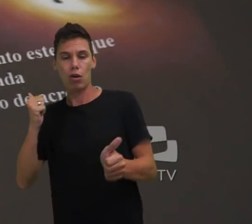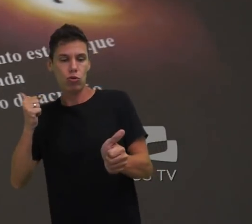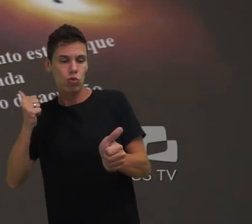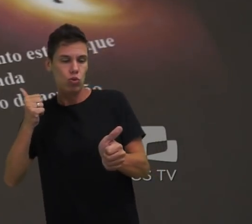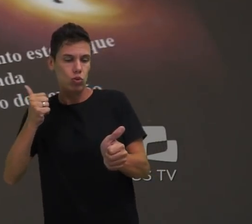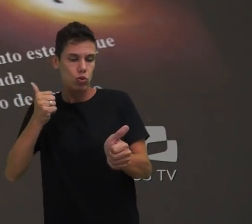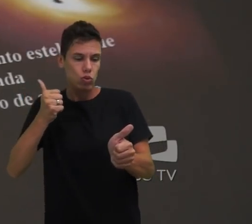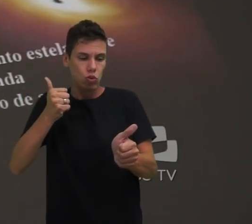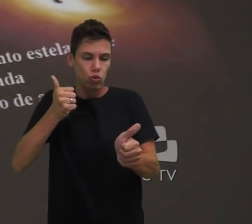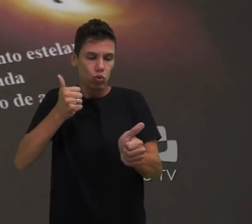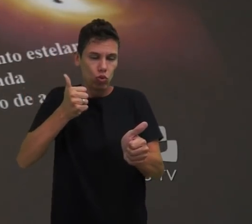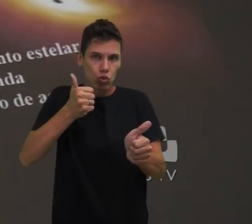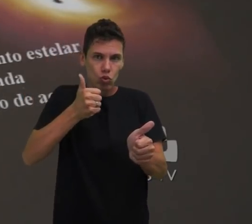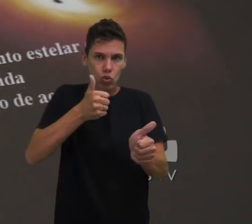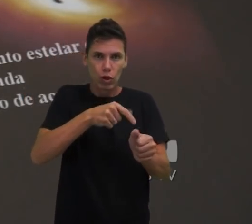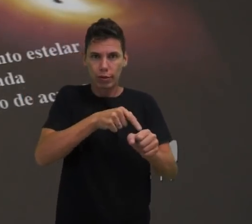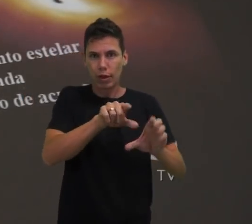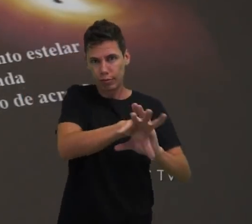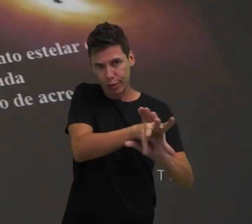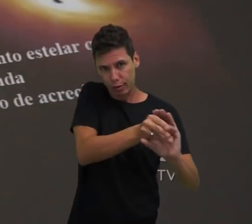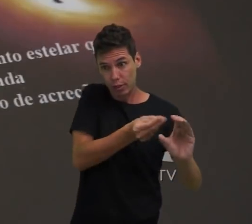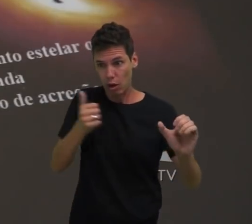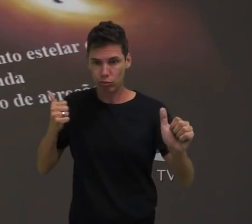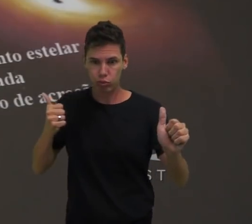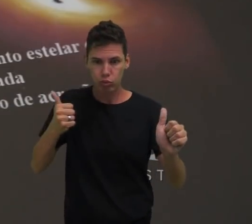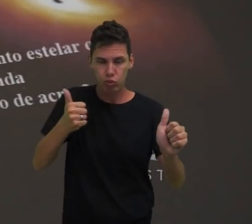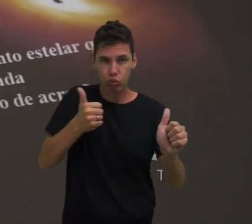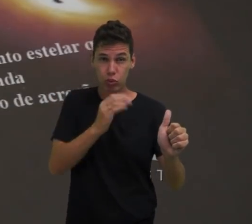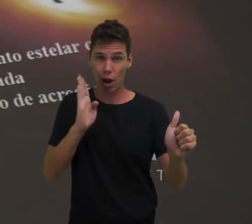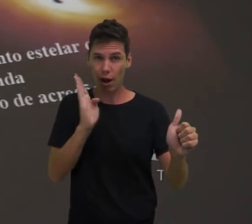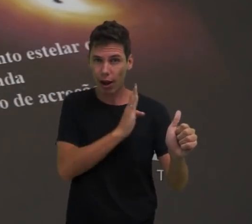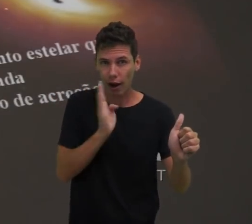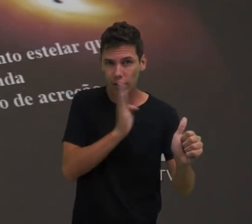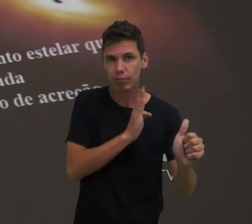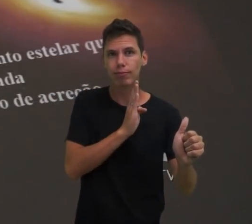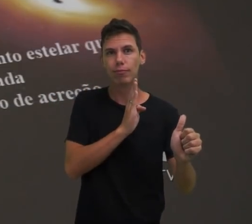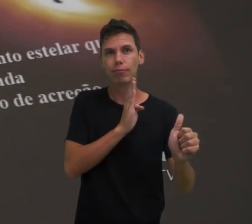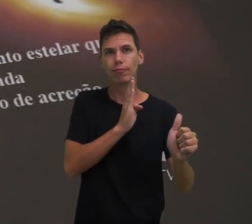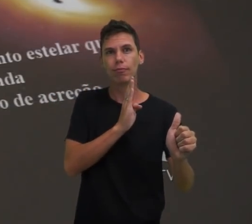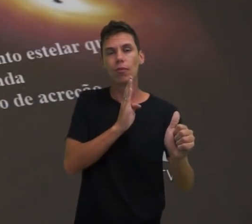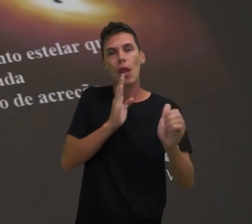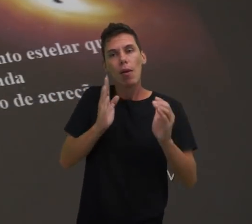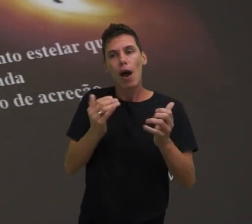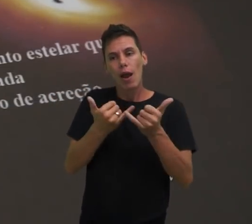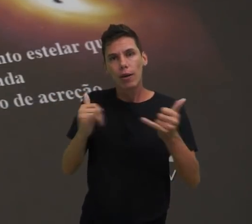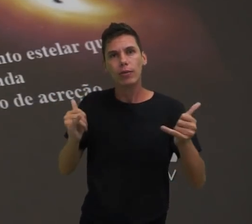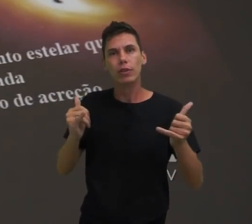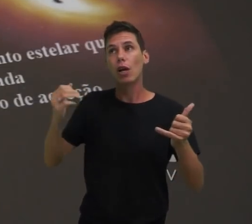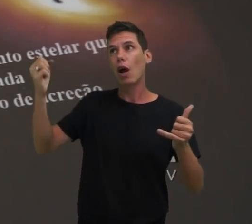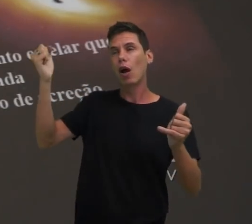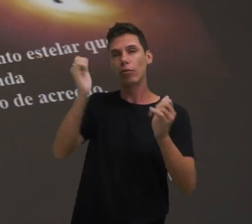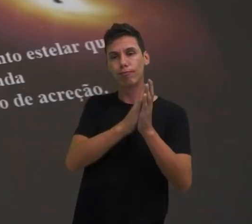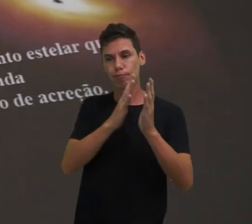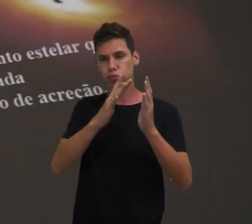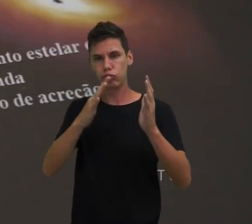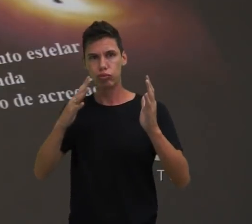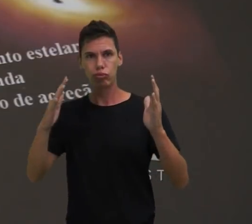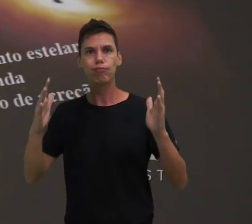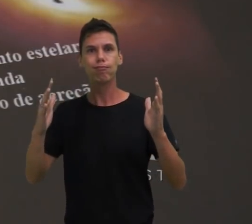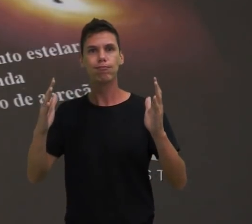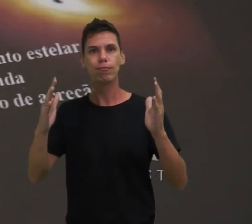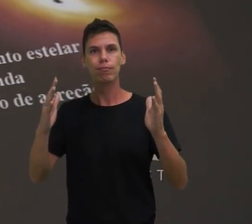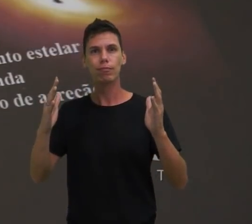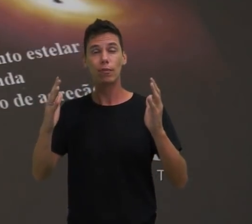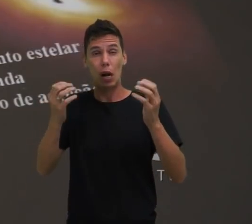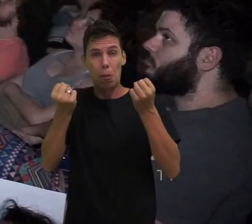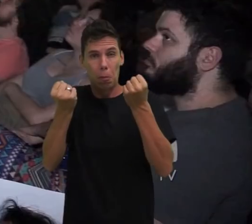ela vai espiralando a velocidades cada vez mais altas, e parte dessa energia vira energia luminosa. E energia luminosa é